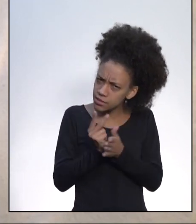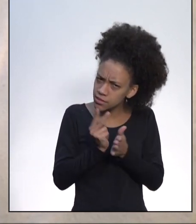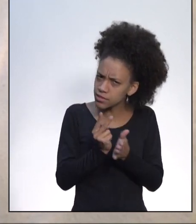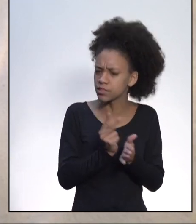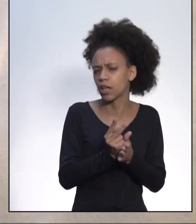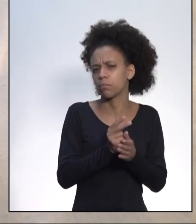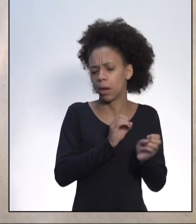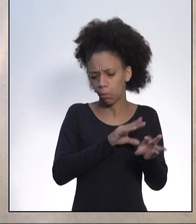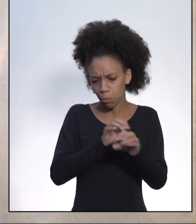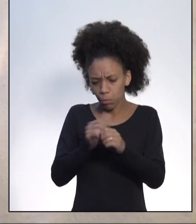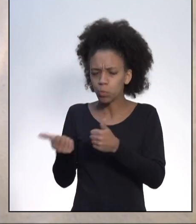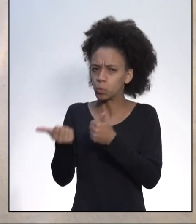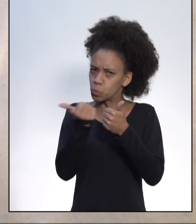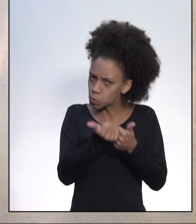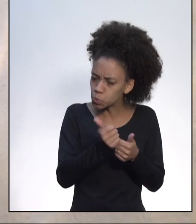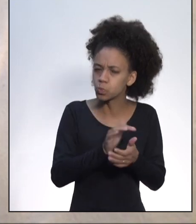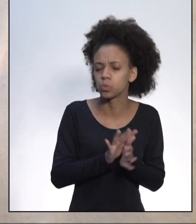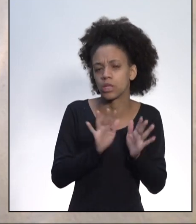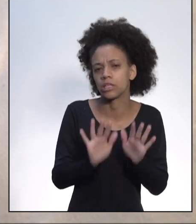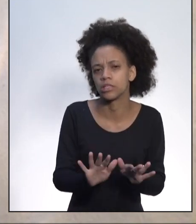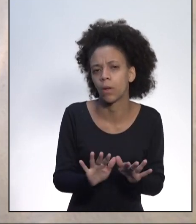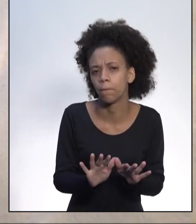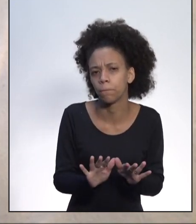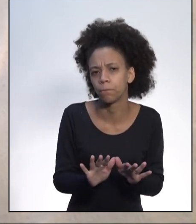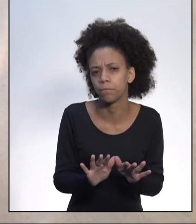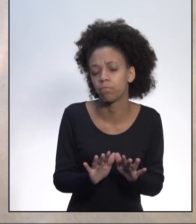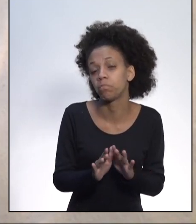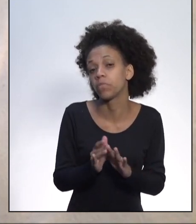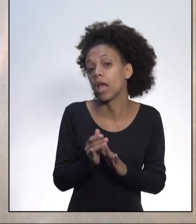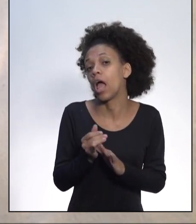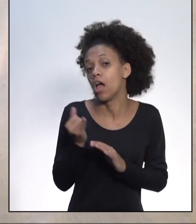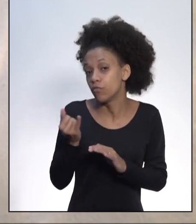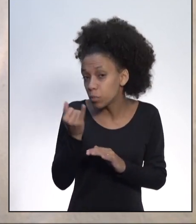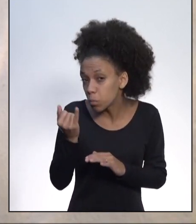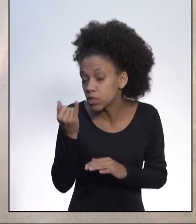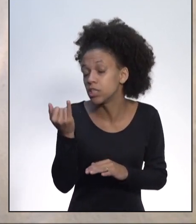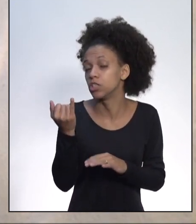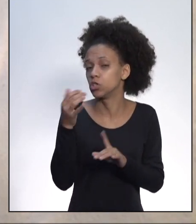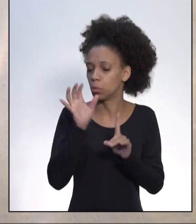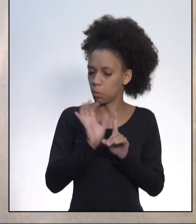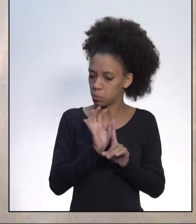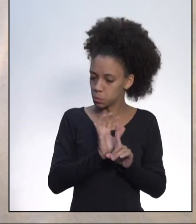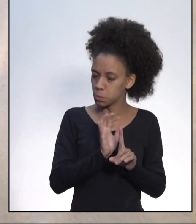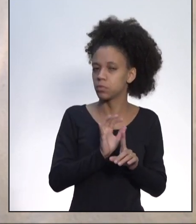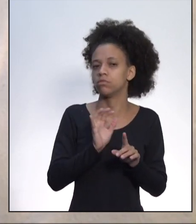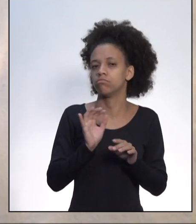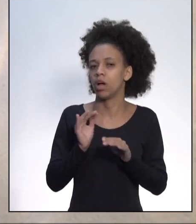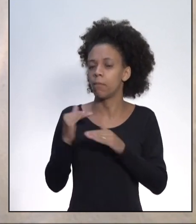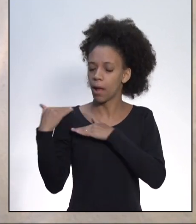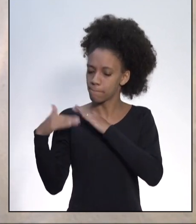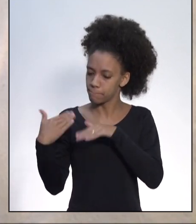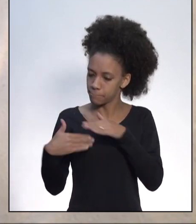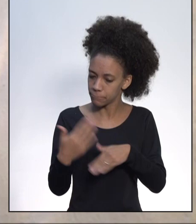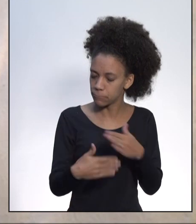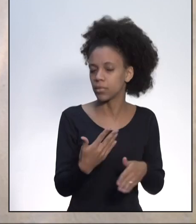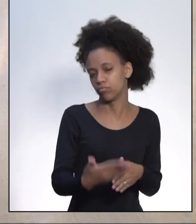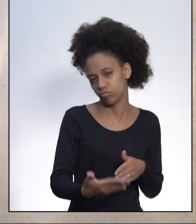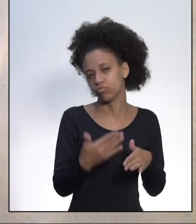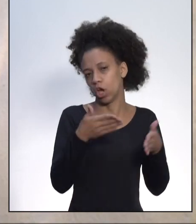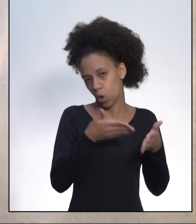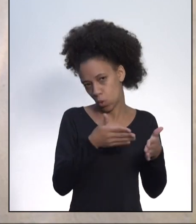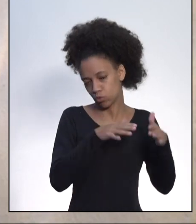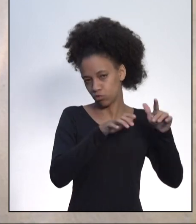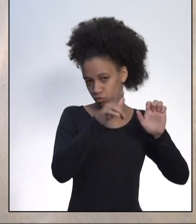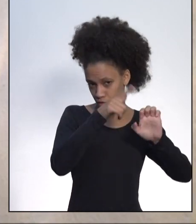na educação, tá? E eu acho que foi fundamental aí para a minha trajetória do sucesso, tá?